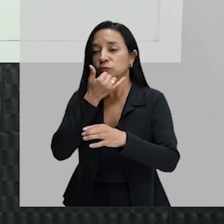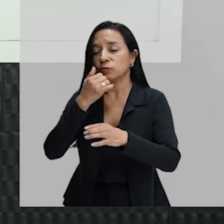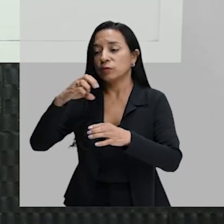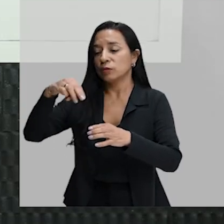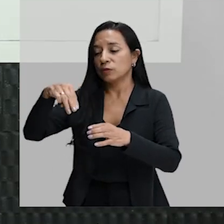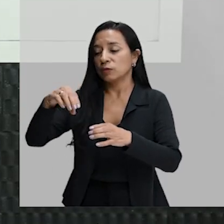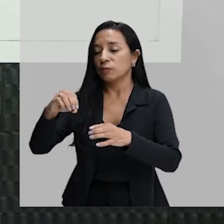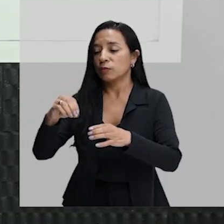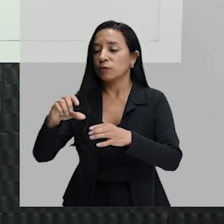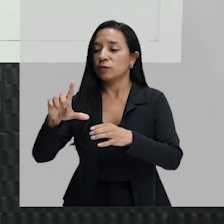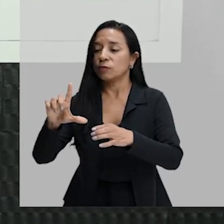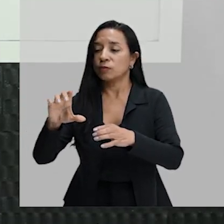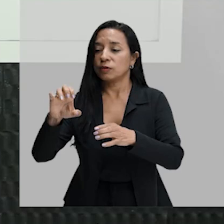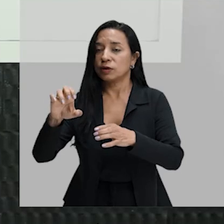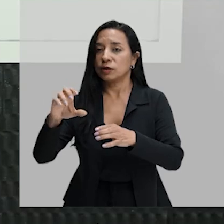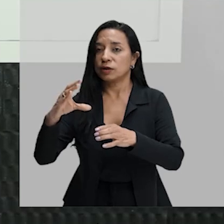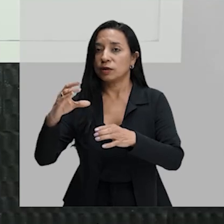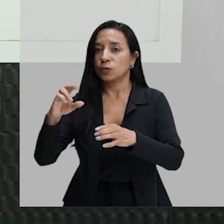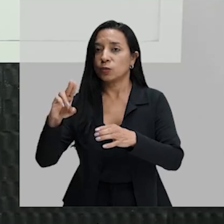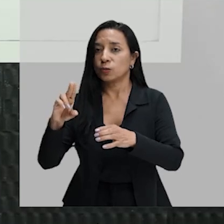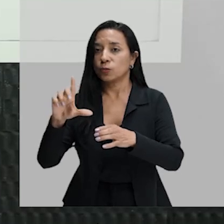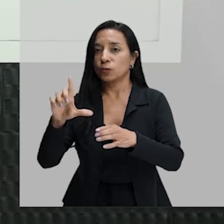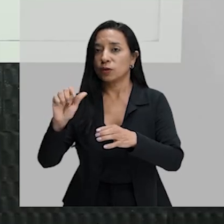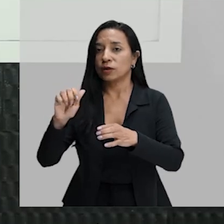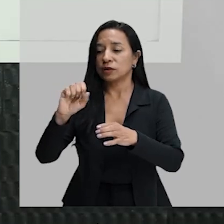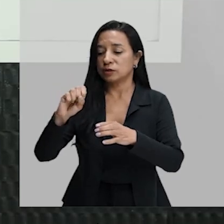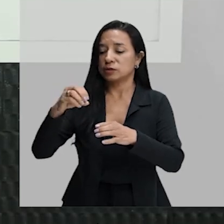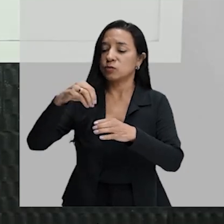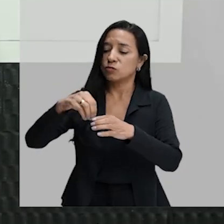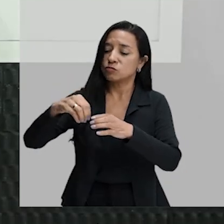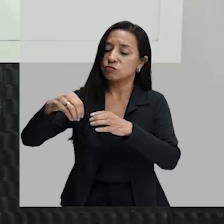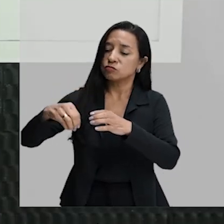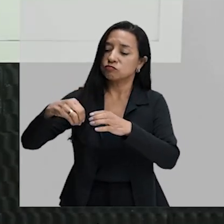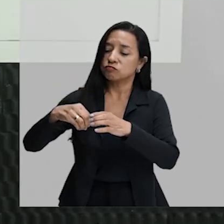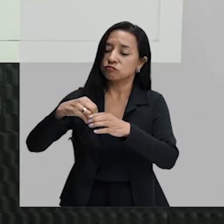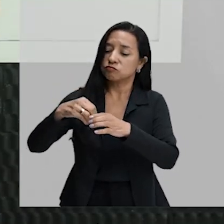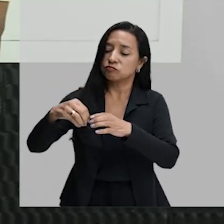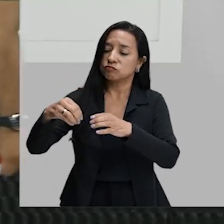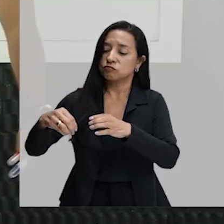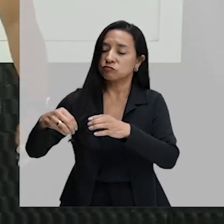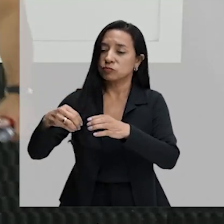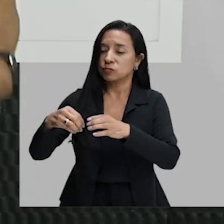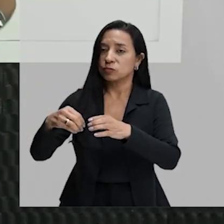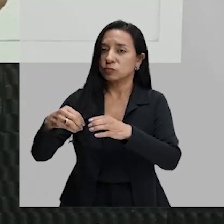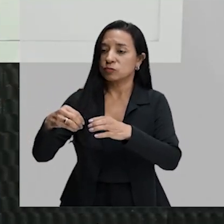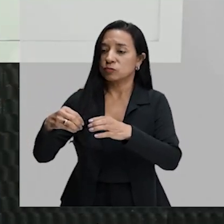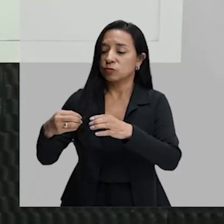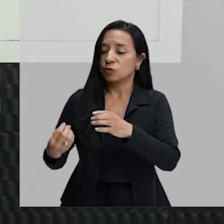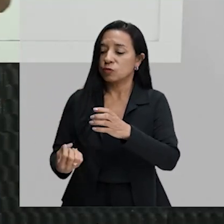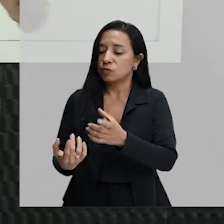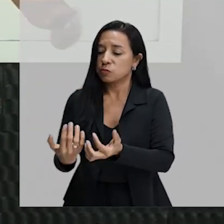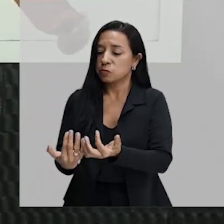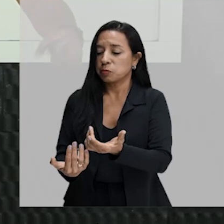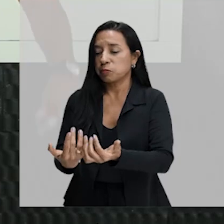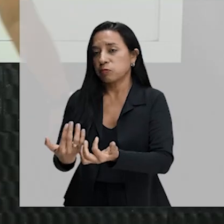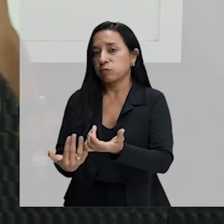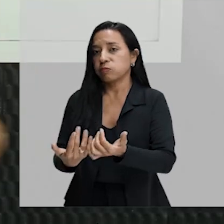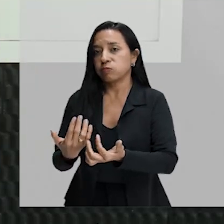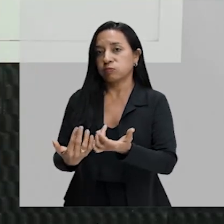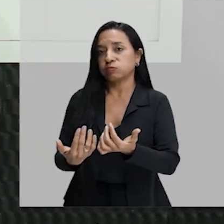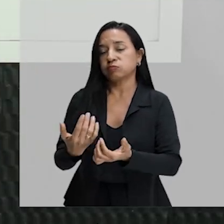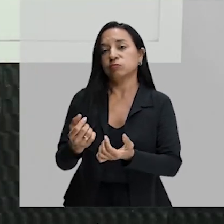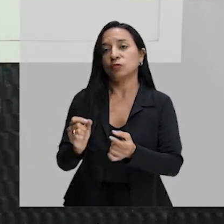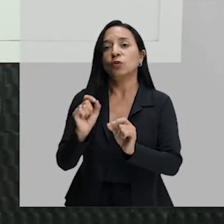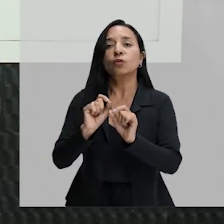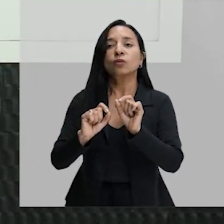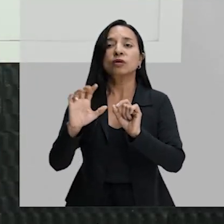líquido. Então elas estão ali. Quando ele recebe calor, ou seja, quando ele é aquecido,